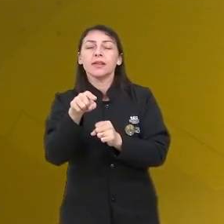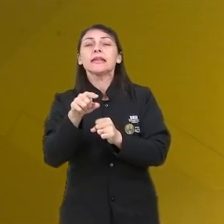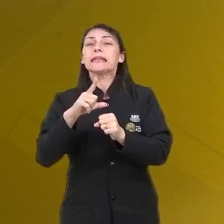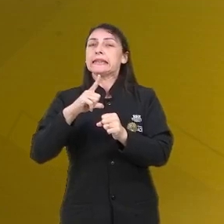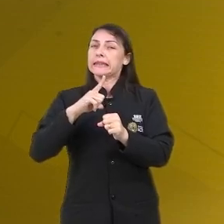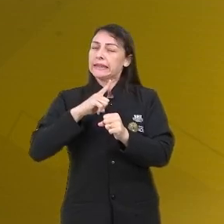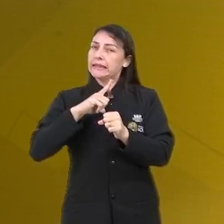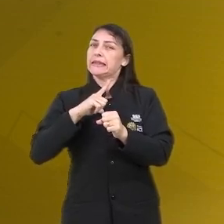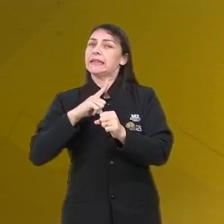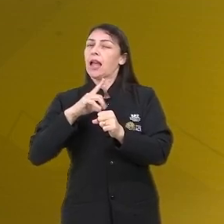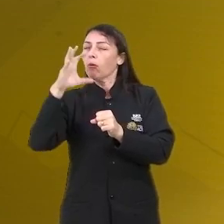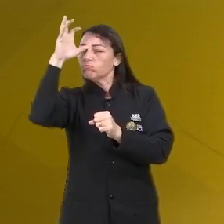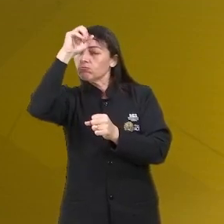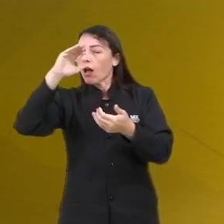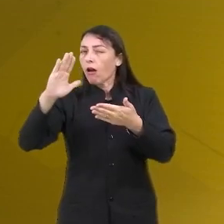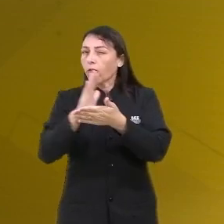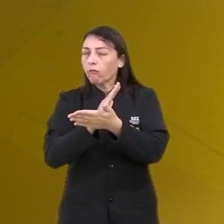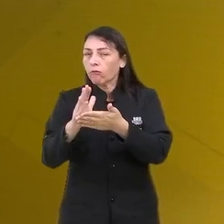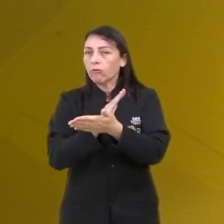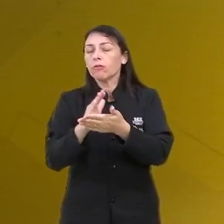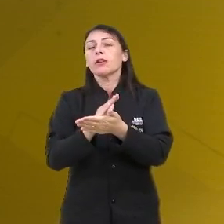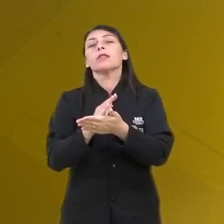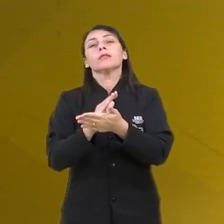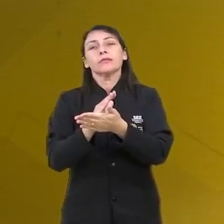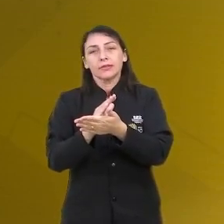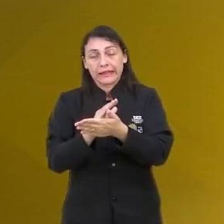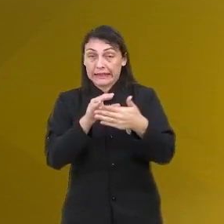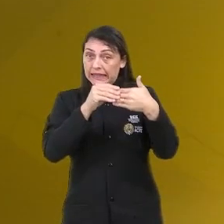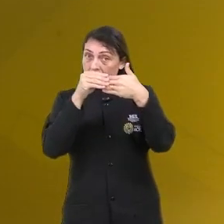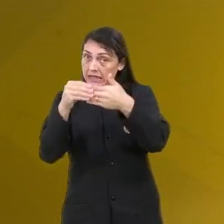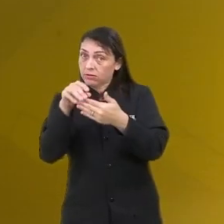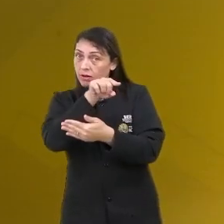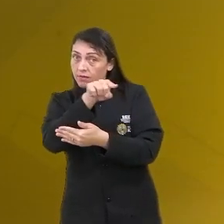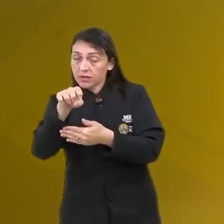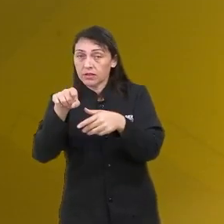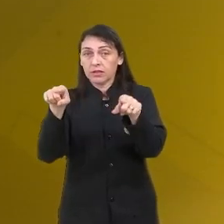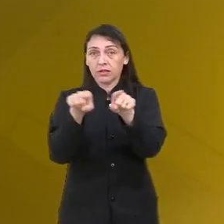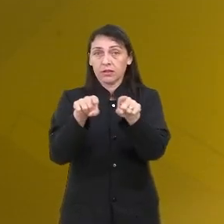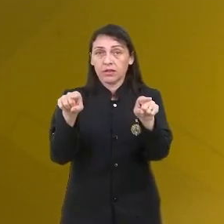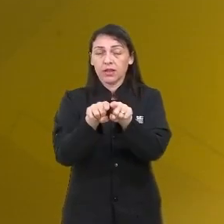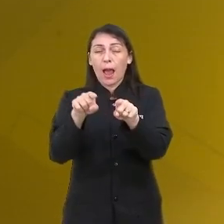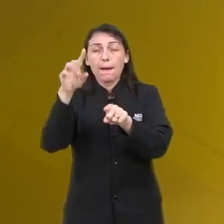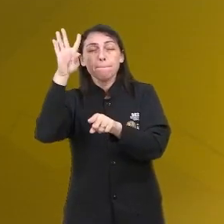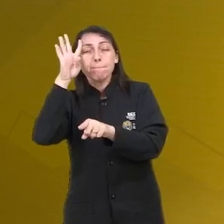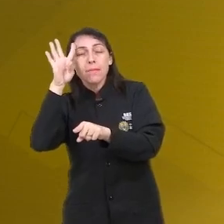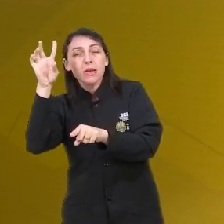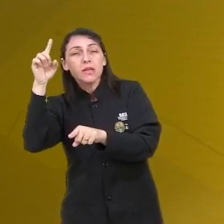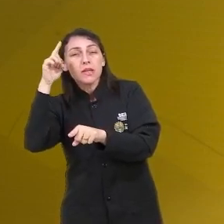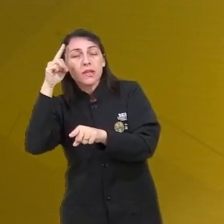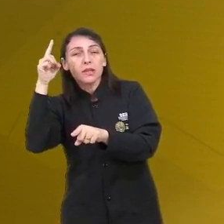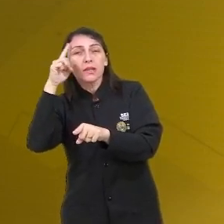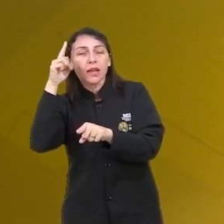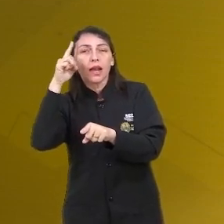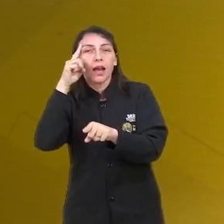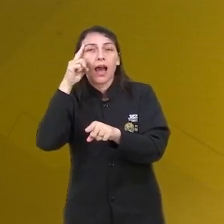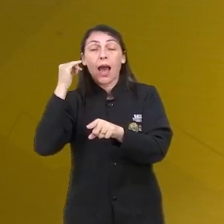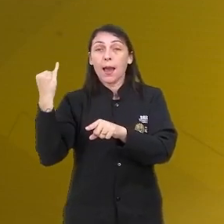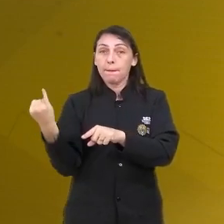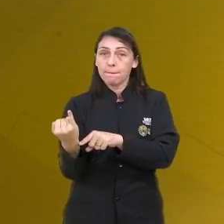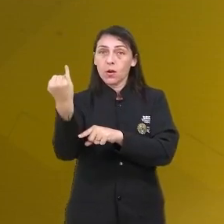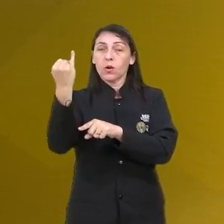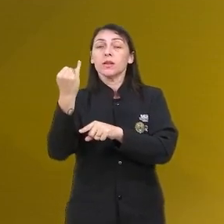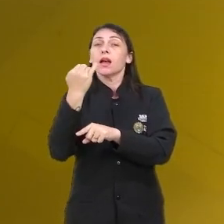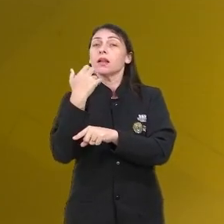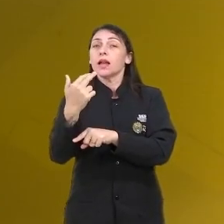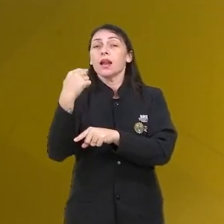tenha agregado algum conhecimento, que ela tenha trazido para vocês também a reflexão em relação à importância da